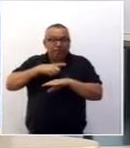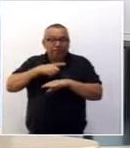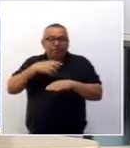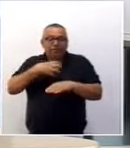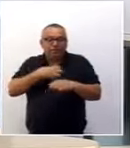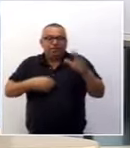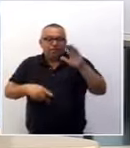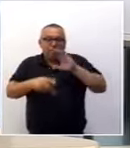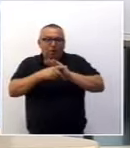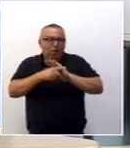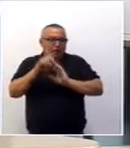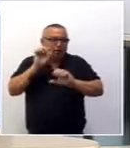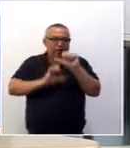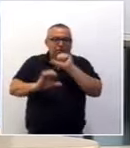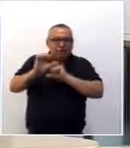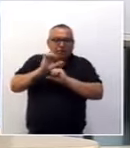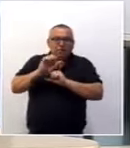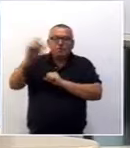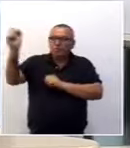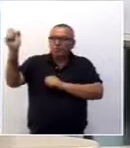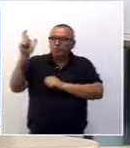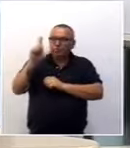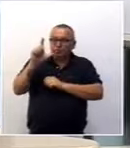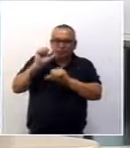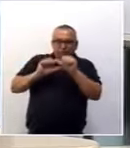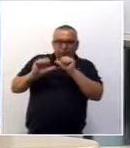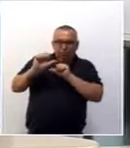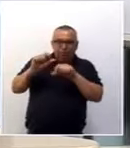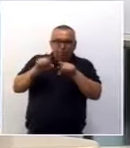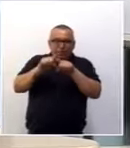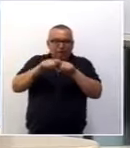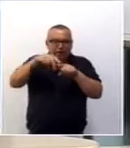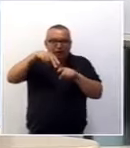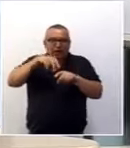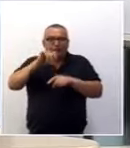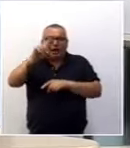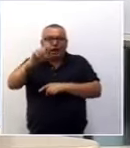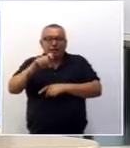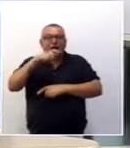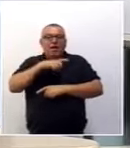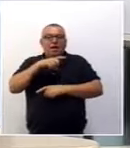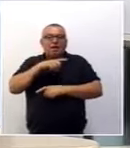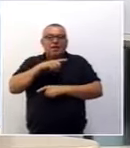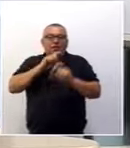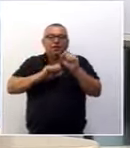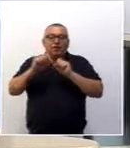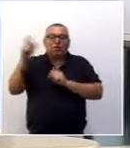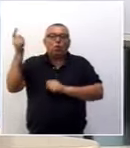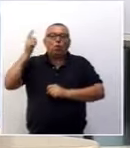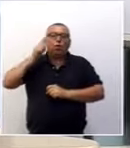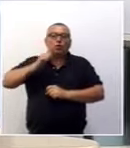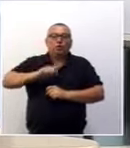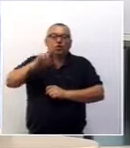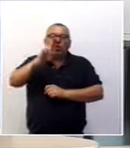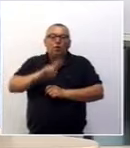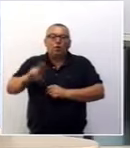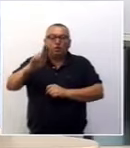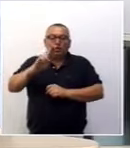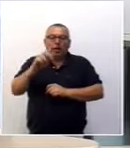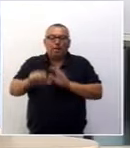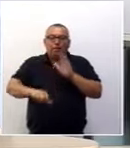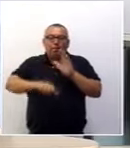né, de se alterar com a questão da luz, né? O Niepce teve o mérito dele, lógico que ele conseguiu fixar a primeira foto